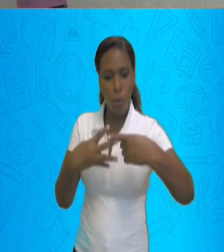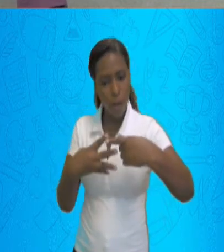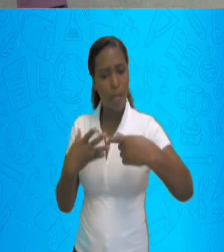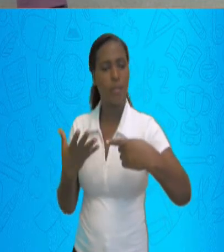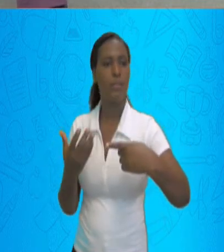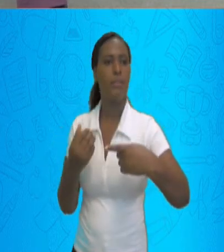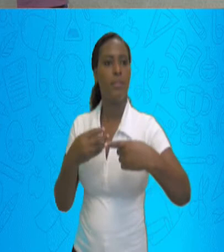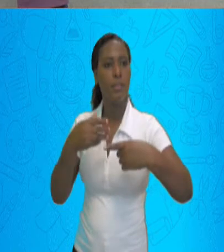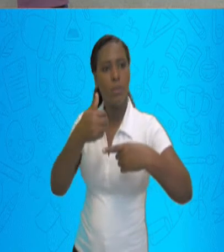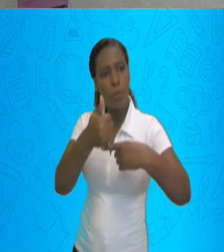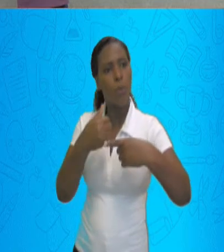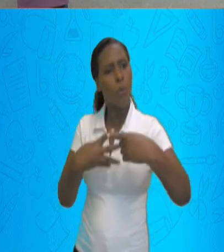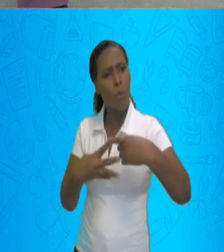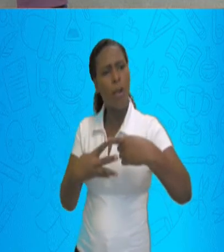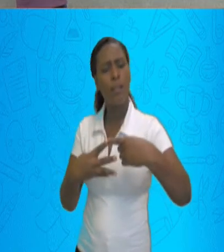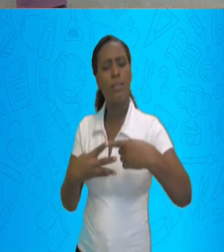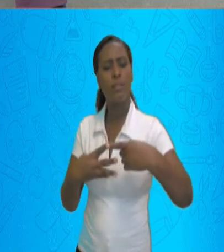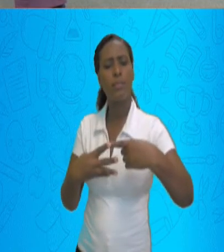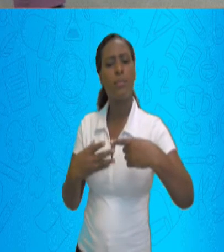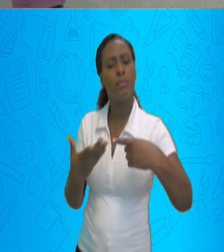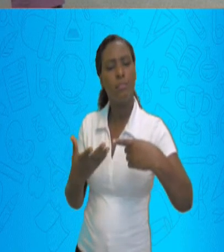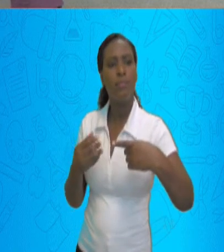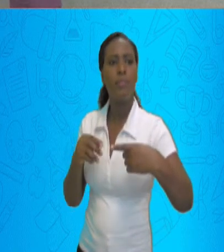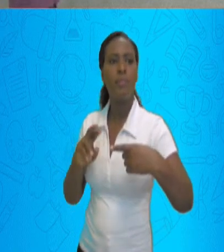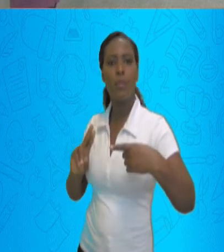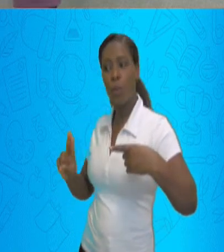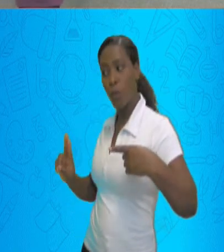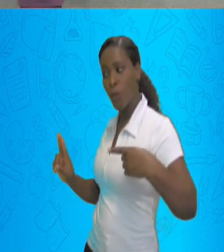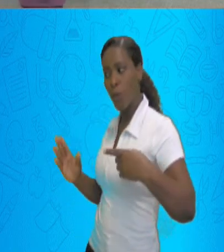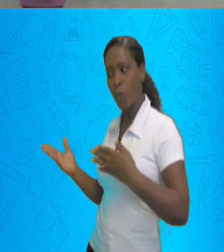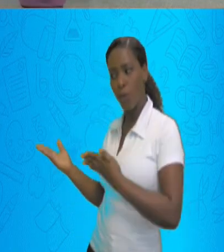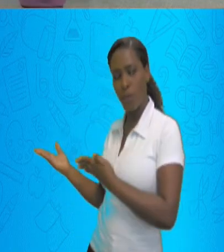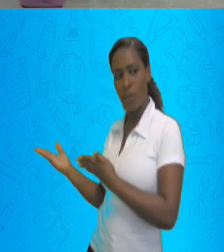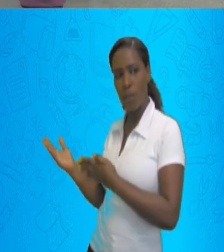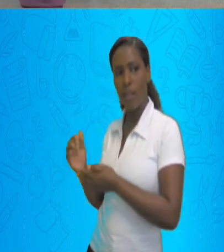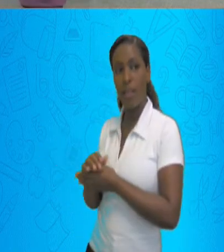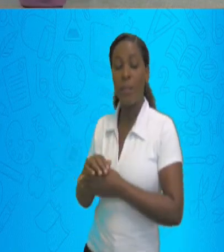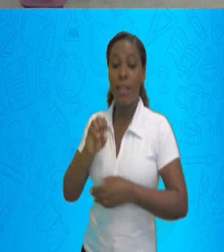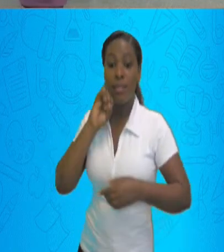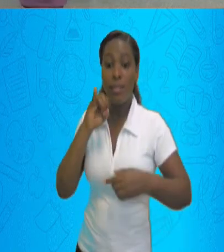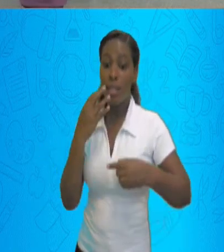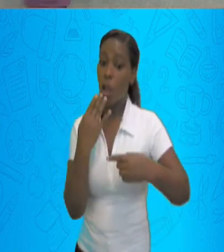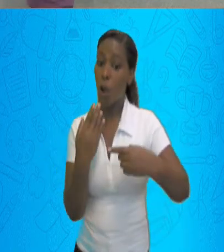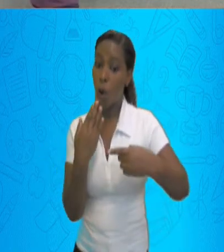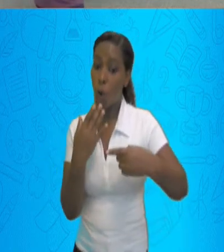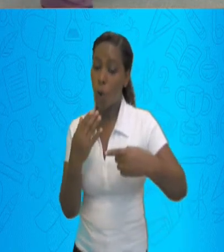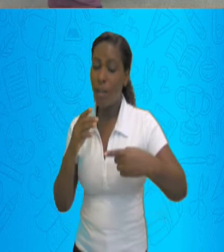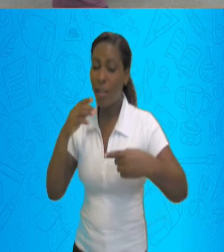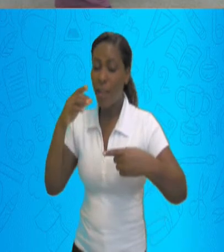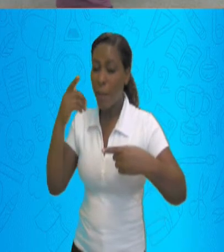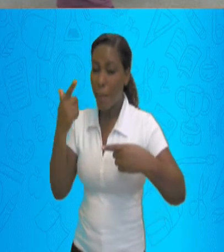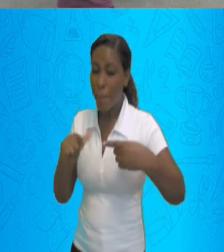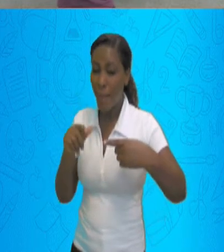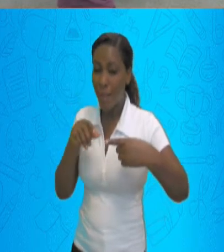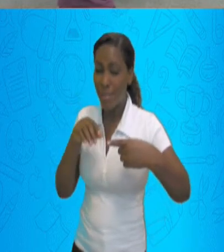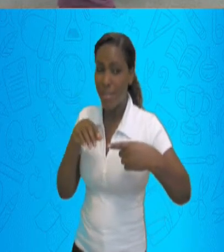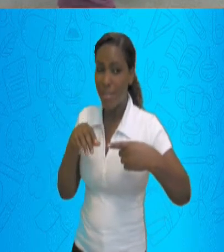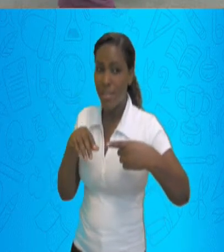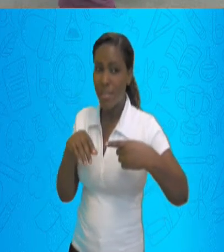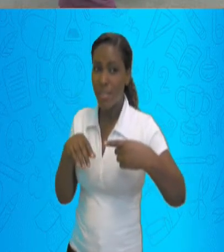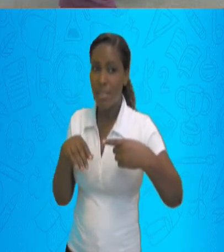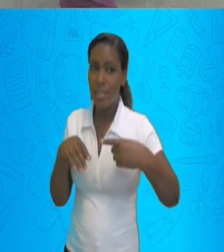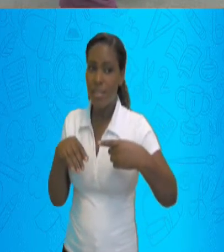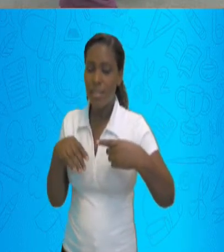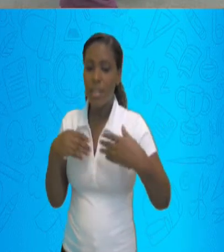uma parte. Então, eu tenho 1/4. Se eu pintar aqui mais uma parte, como eu teria essa fração? Seria